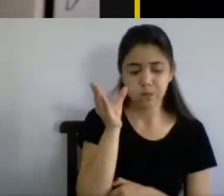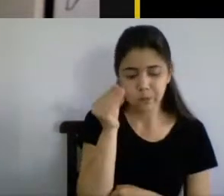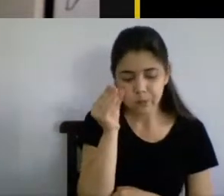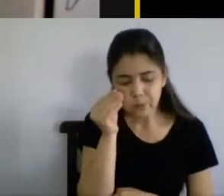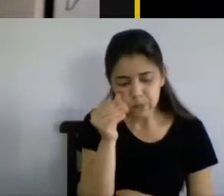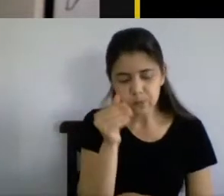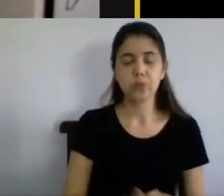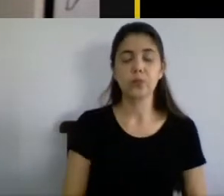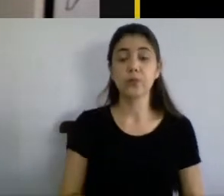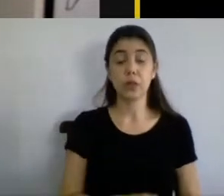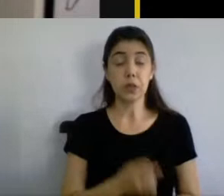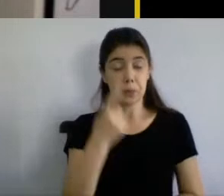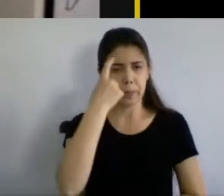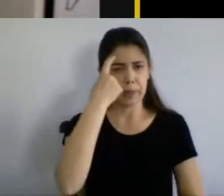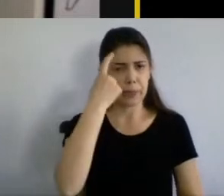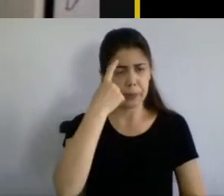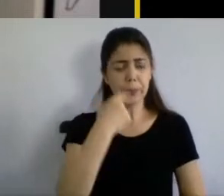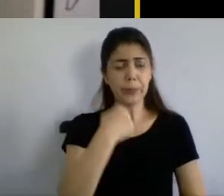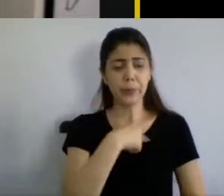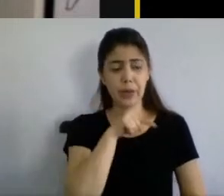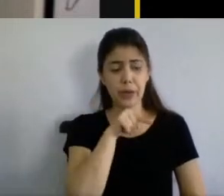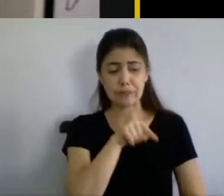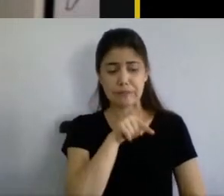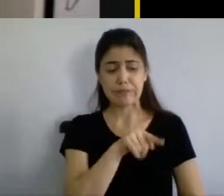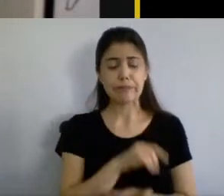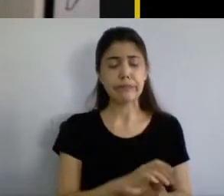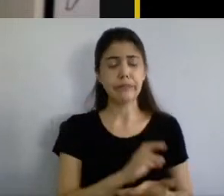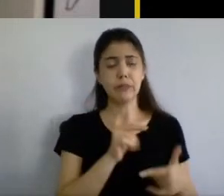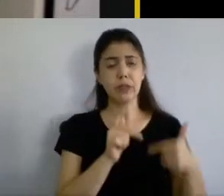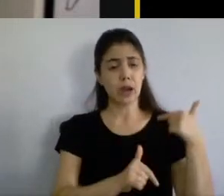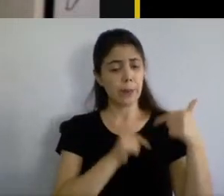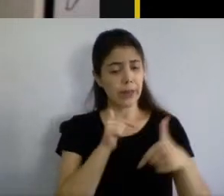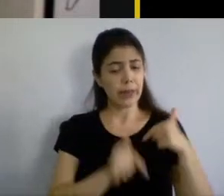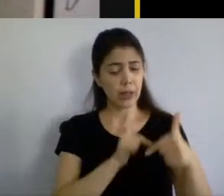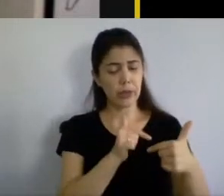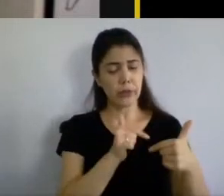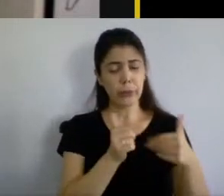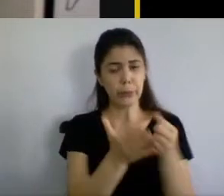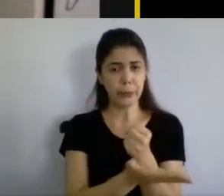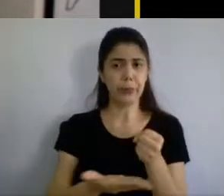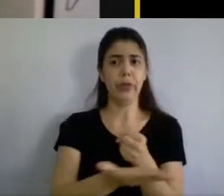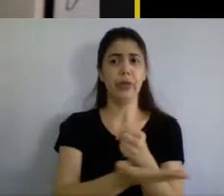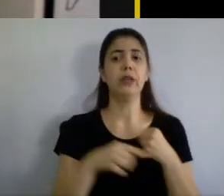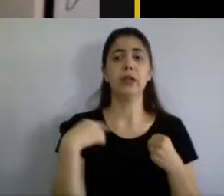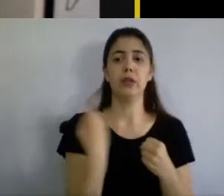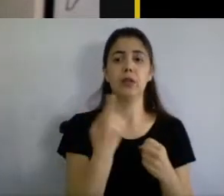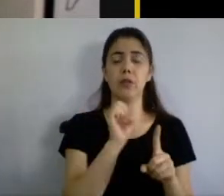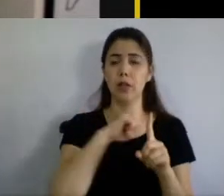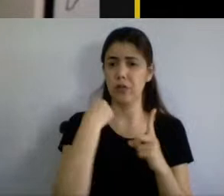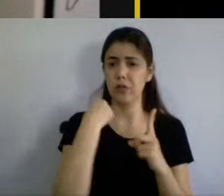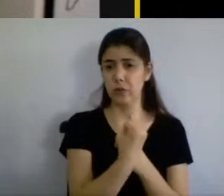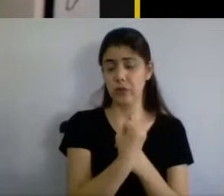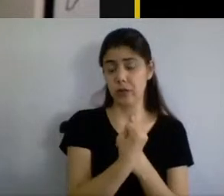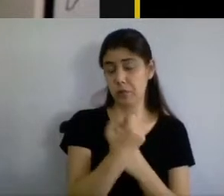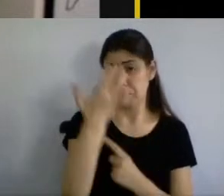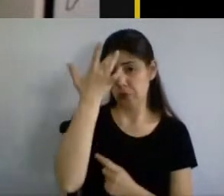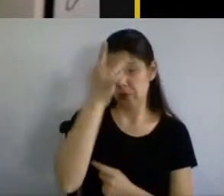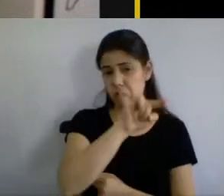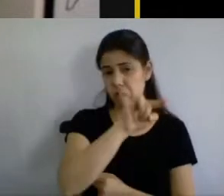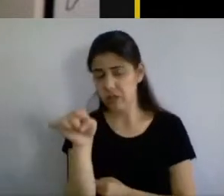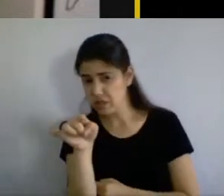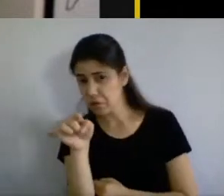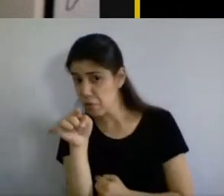trabalho levando em conta, fundamentalmente, a nossa sociedade. Não sei se vocês concordam, mas o Brasil